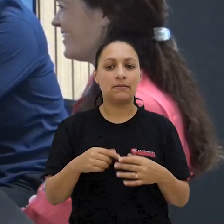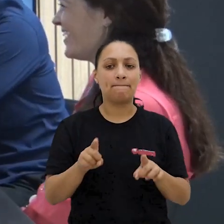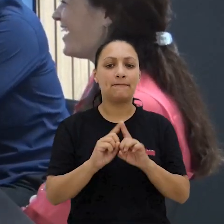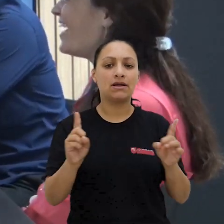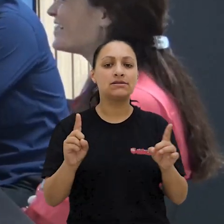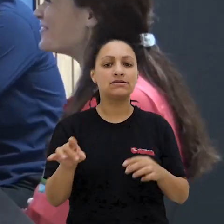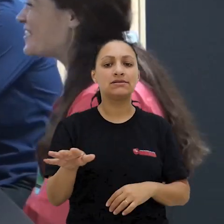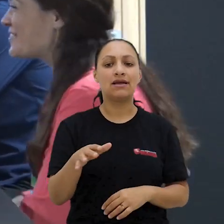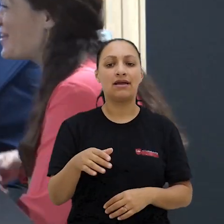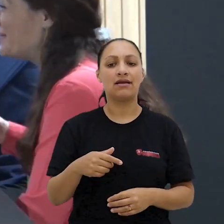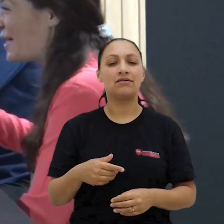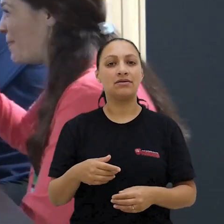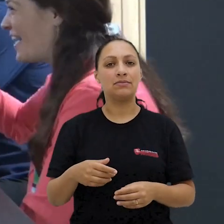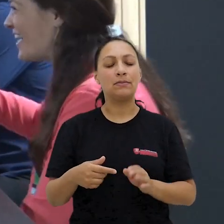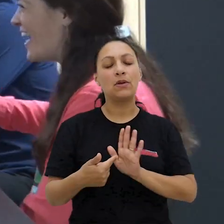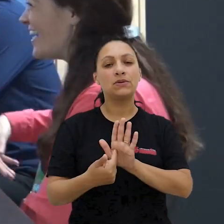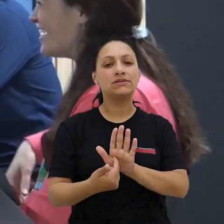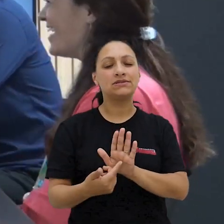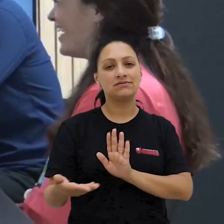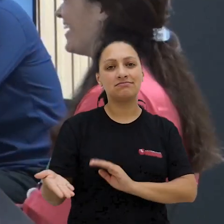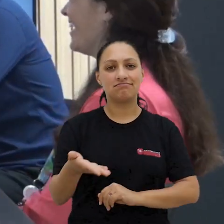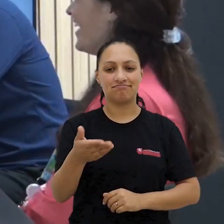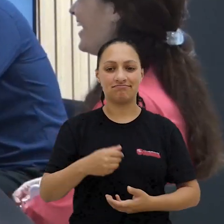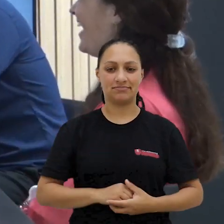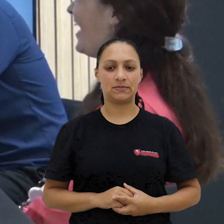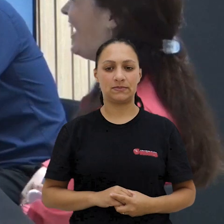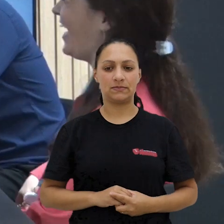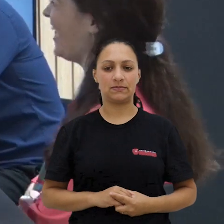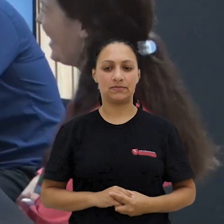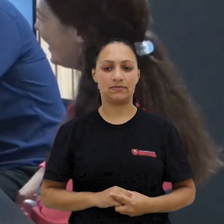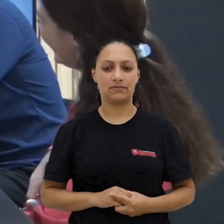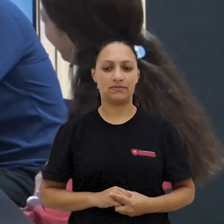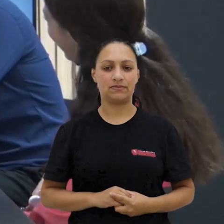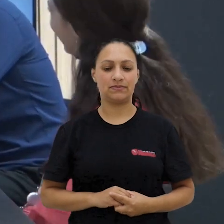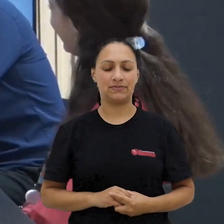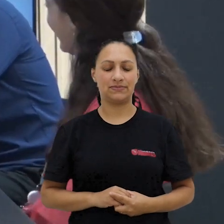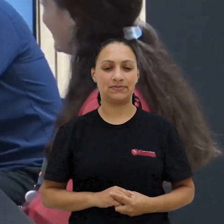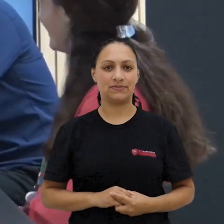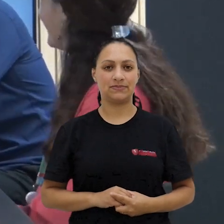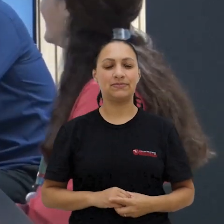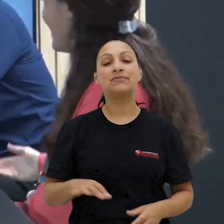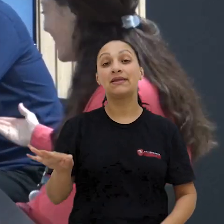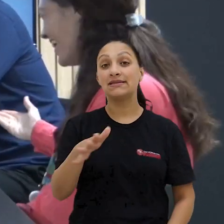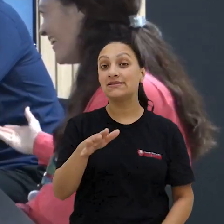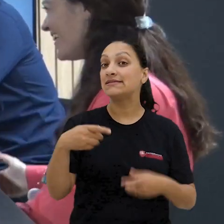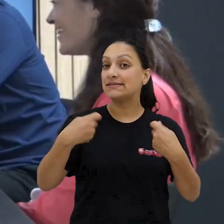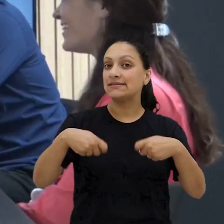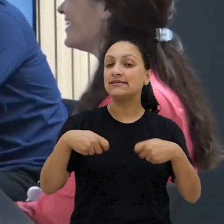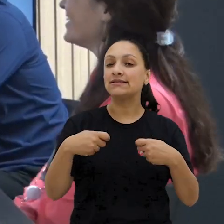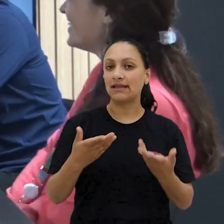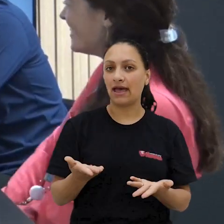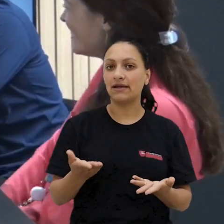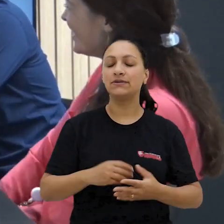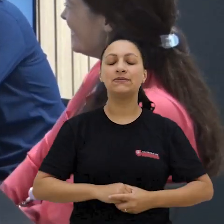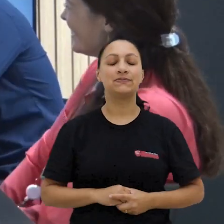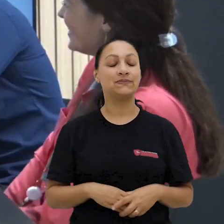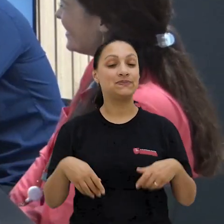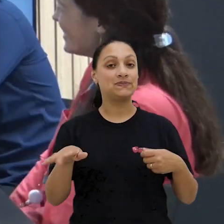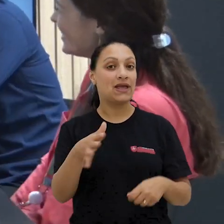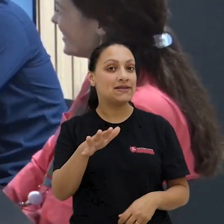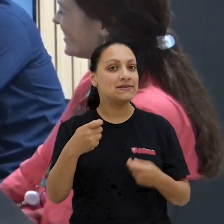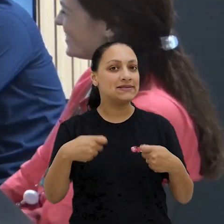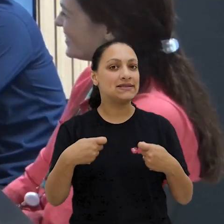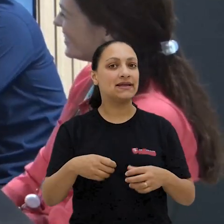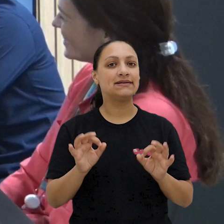Ou não, mas vai. Talvez venha um tapa na cara, né? Mas eu já passei. Muitas vezes necessário, né? Muitas vezes necessário,